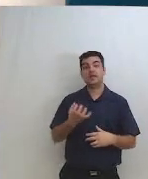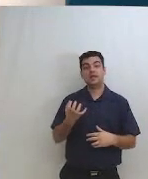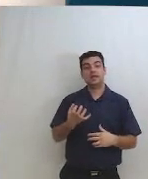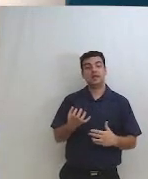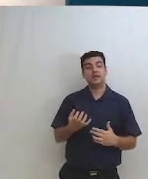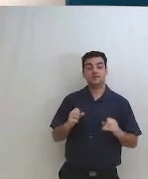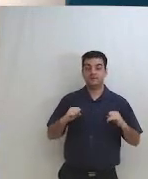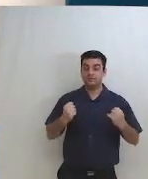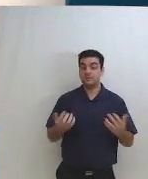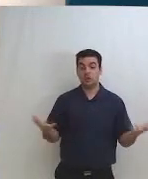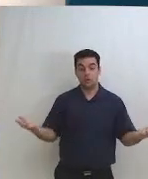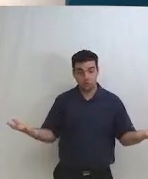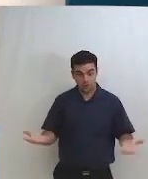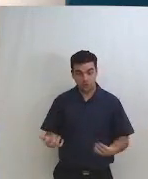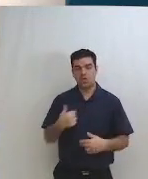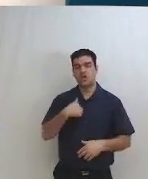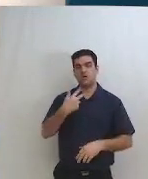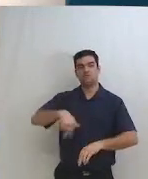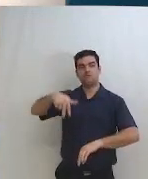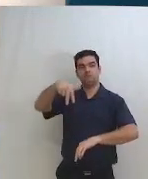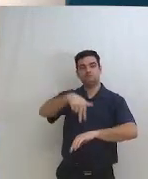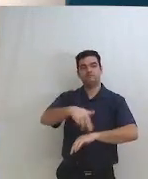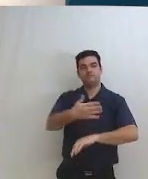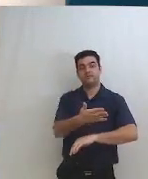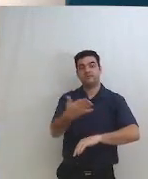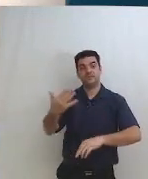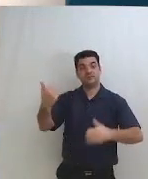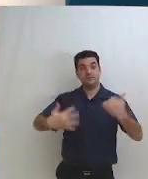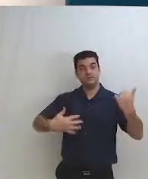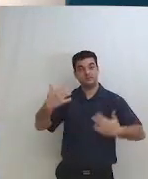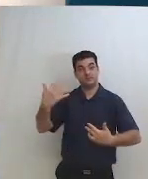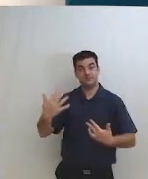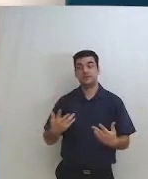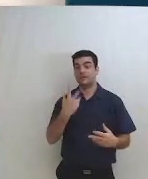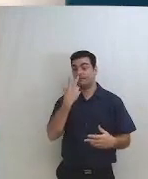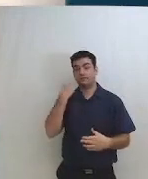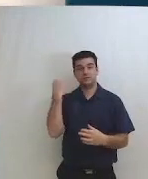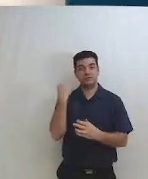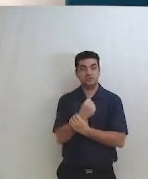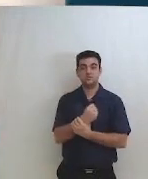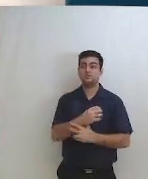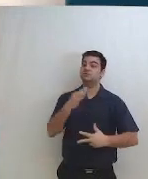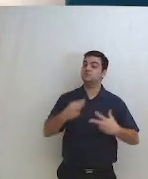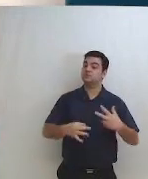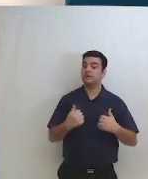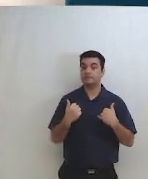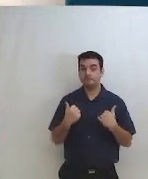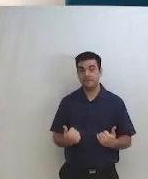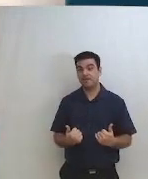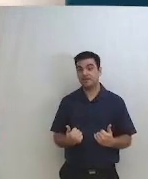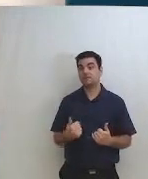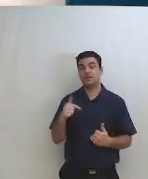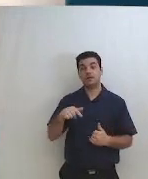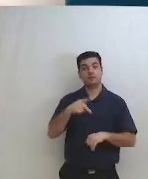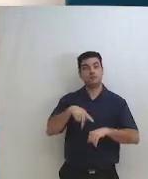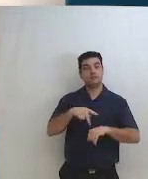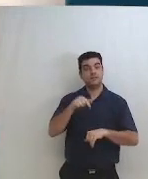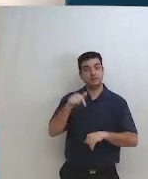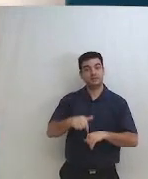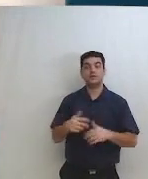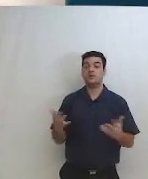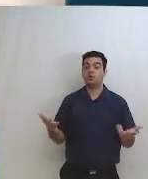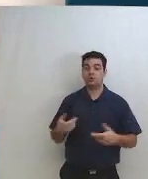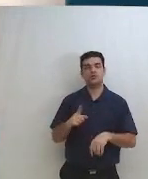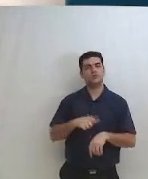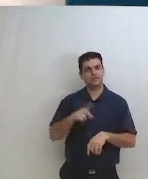estivesse aqui perante Vossa Excelência, que representa a segurança jurídica para esse país em tempos estranhos,